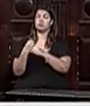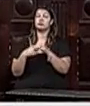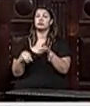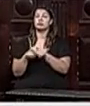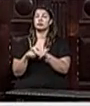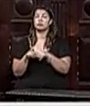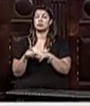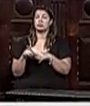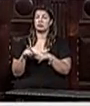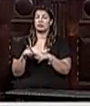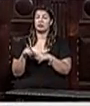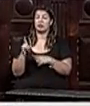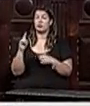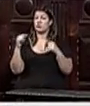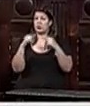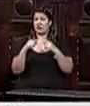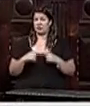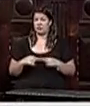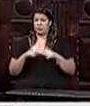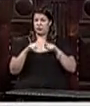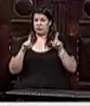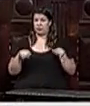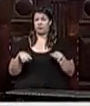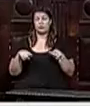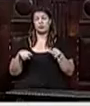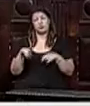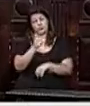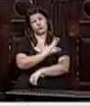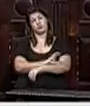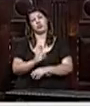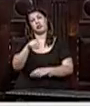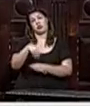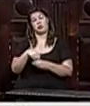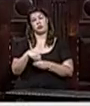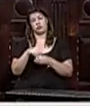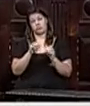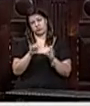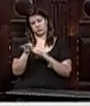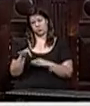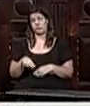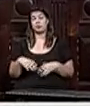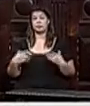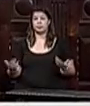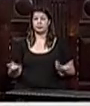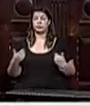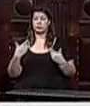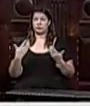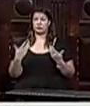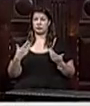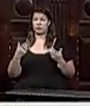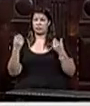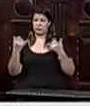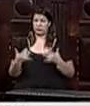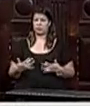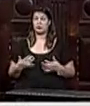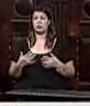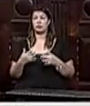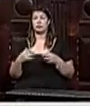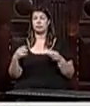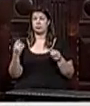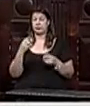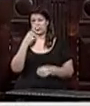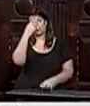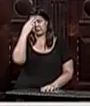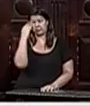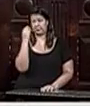sentido do trabalho dos animadores culturais na Rede Estadual de Educação. Portanto, quero aqui fazer esse destaque para não deixar